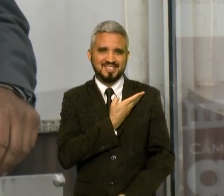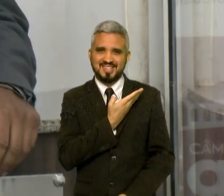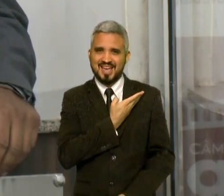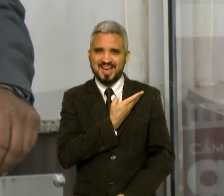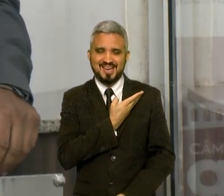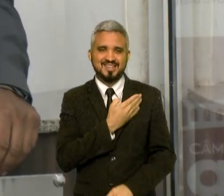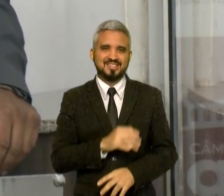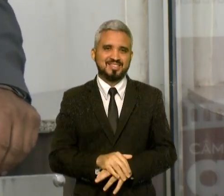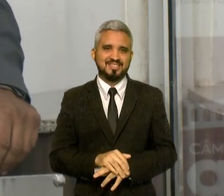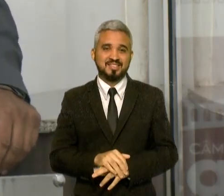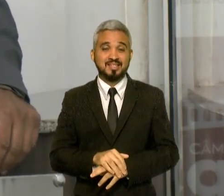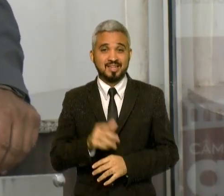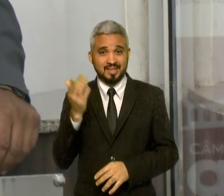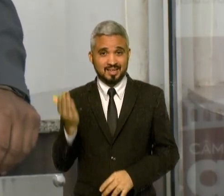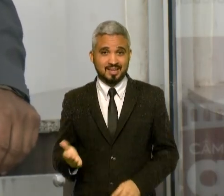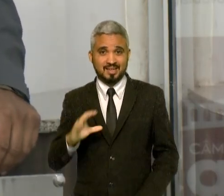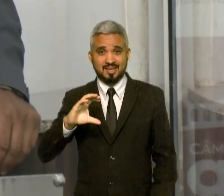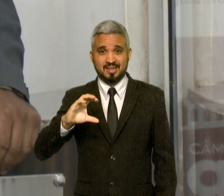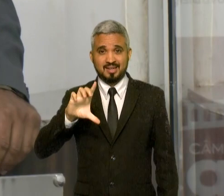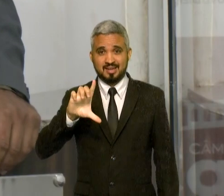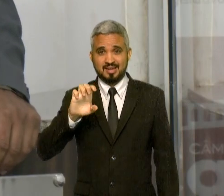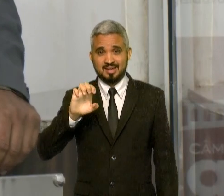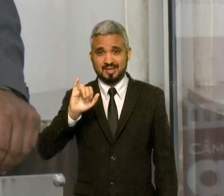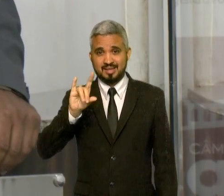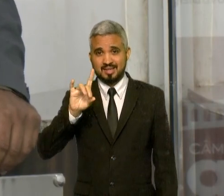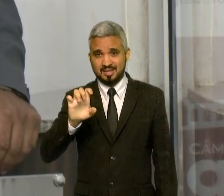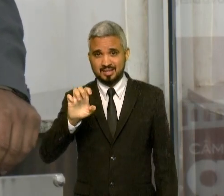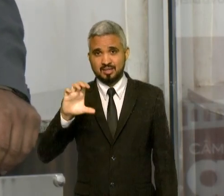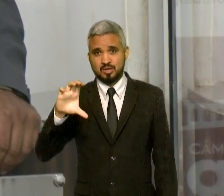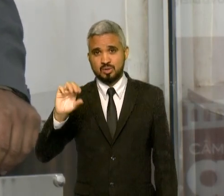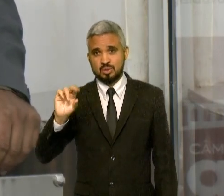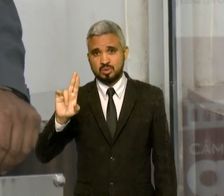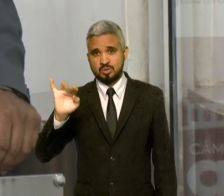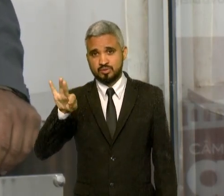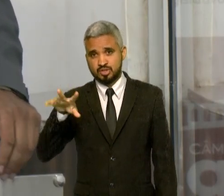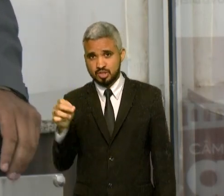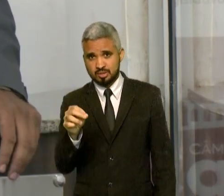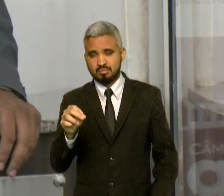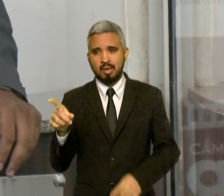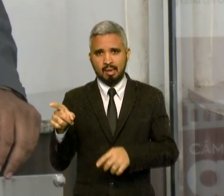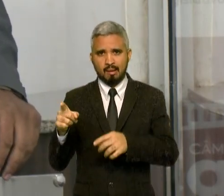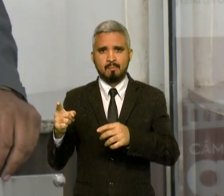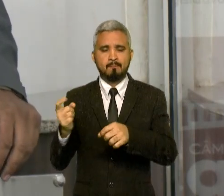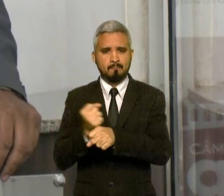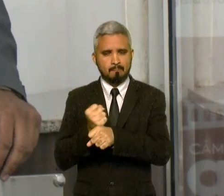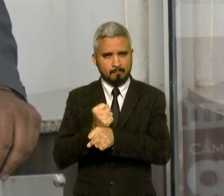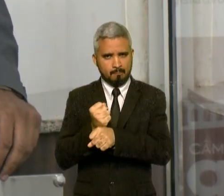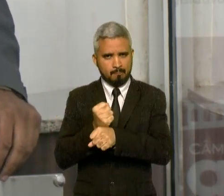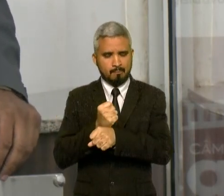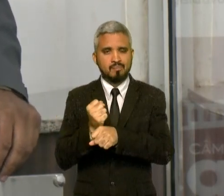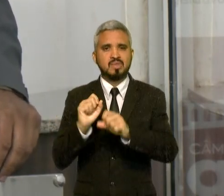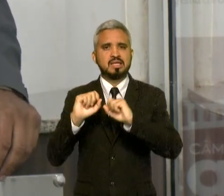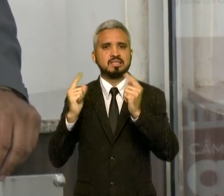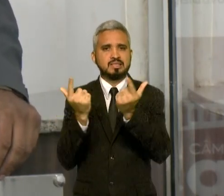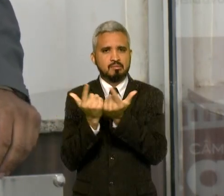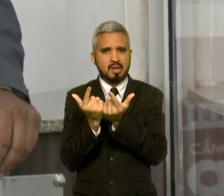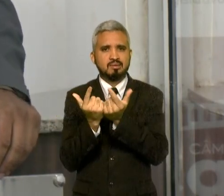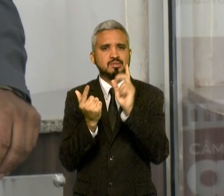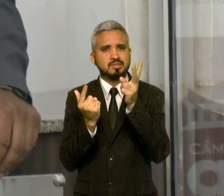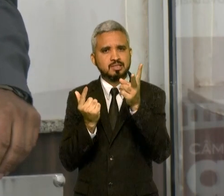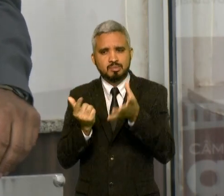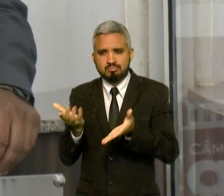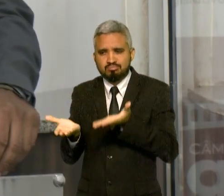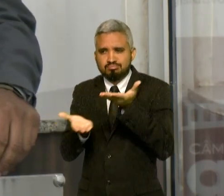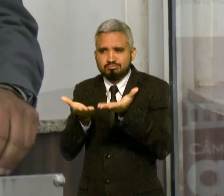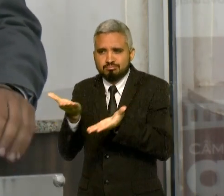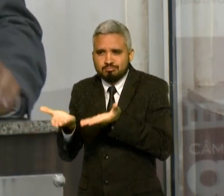Cleide conseguiu, durante todo esse período que passou na Assembleia, cativar a todas as pessoas. Por isso ela sempre tem o nosso